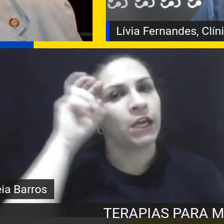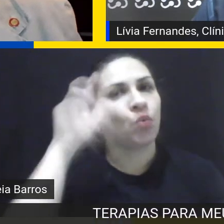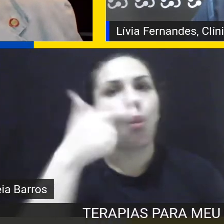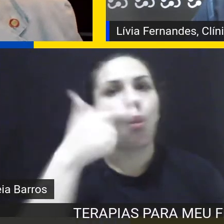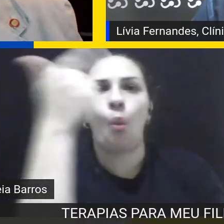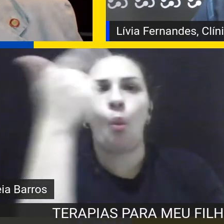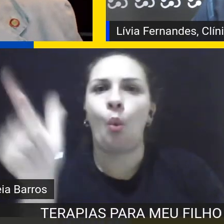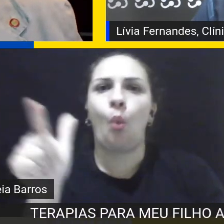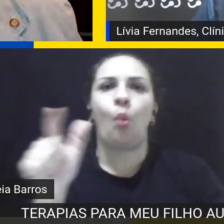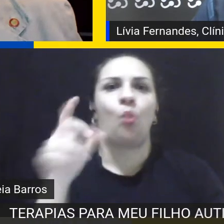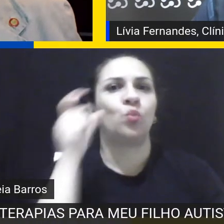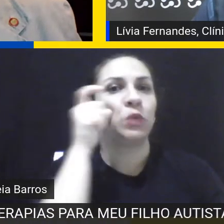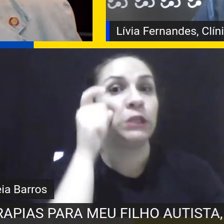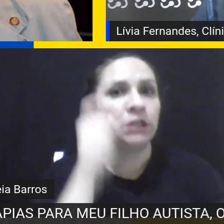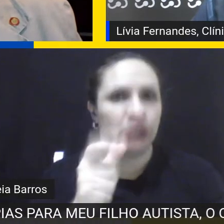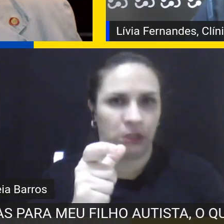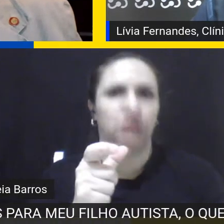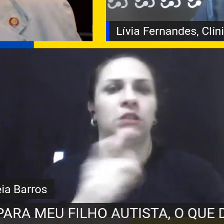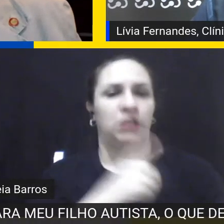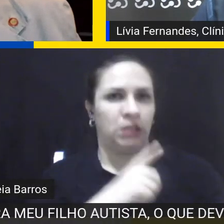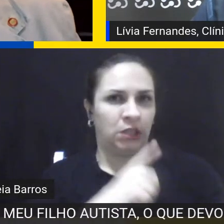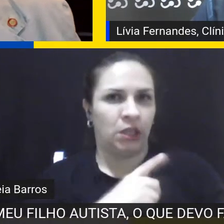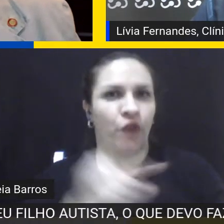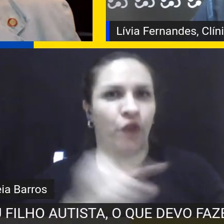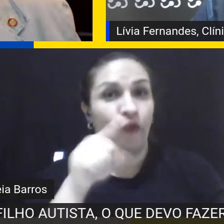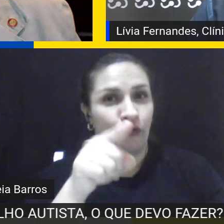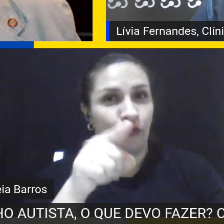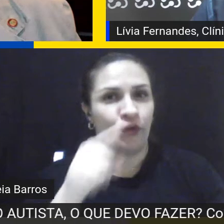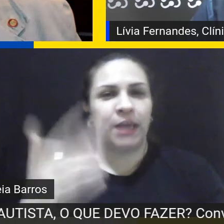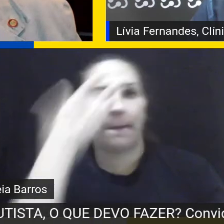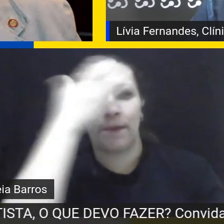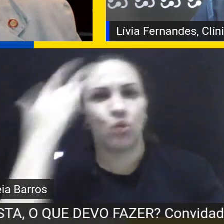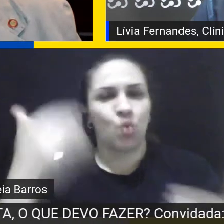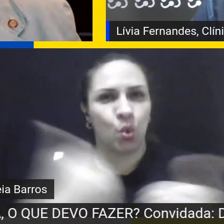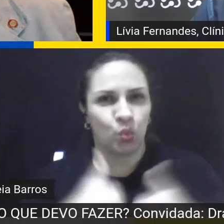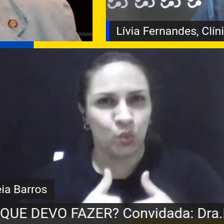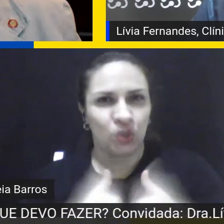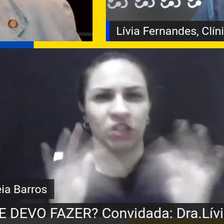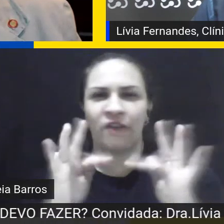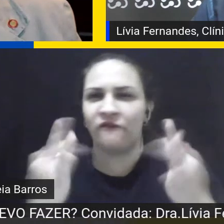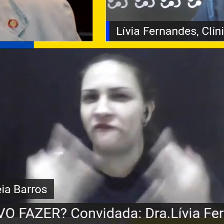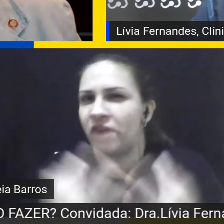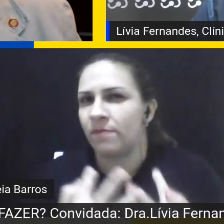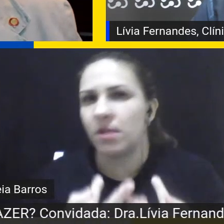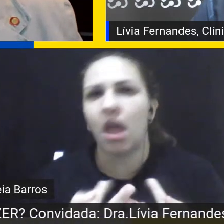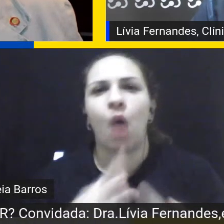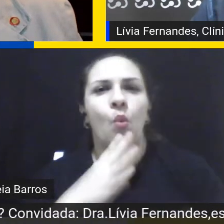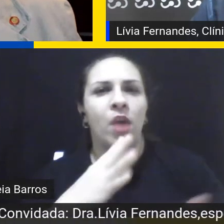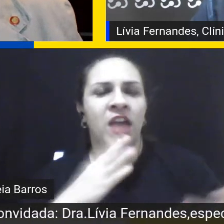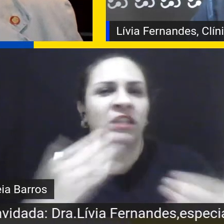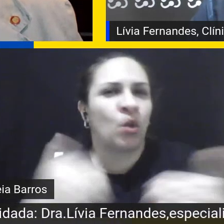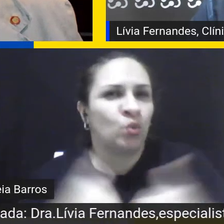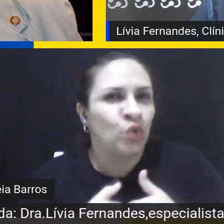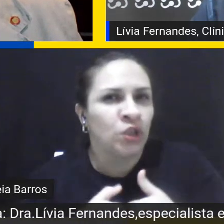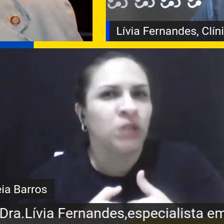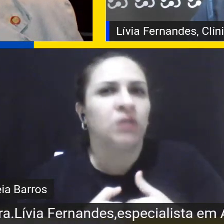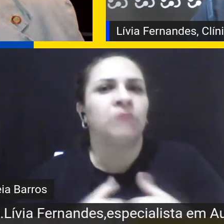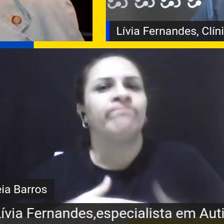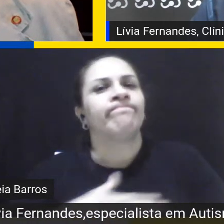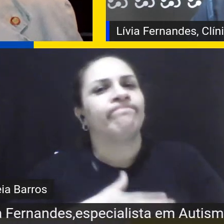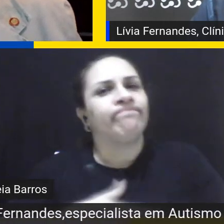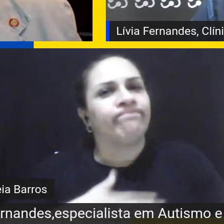live bem interessante para você autista, para você familiar de autista, e dizer que é um